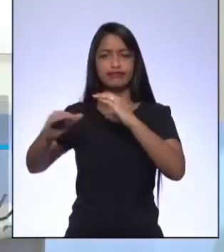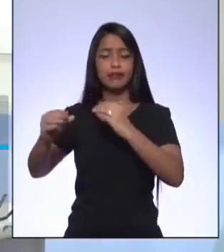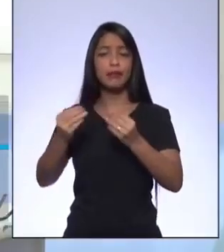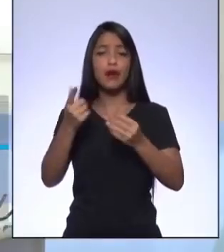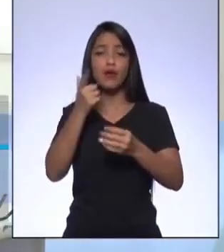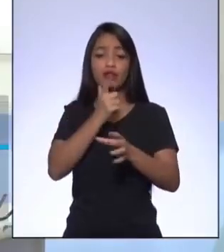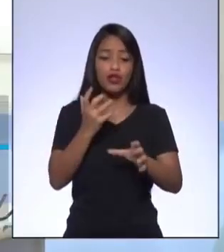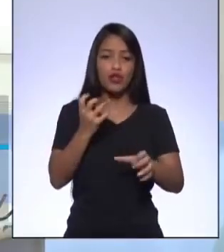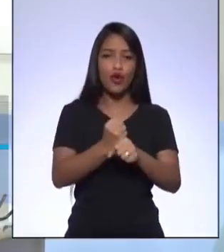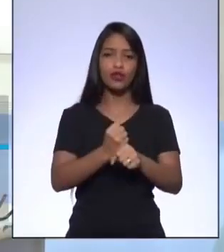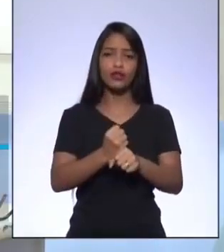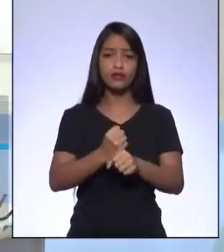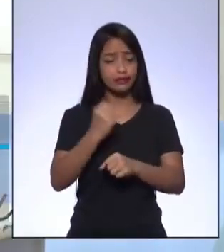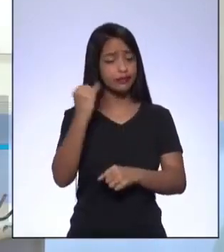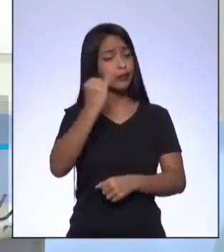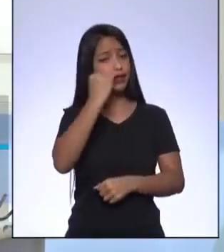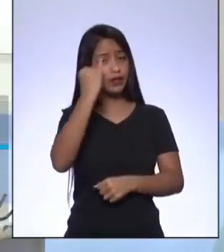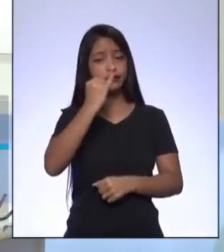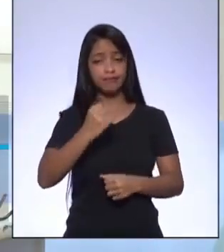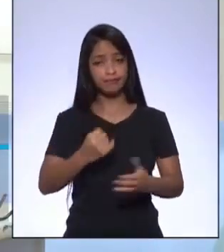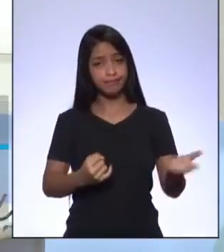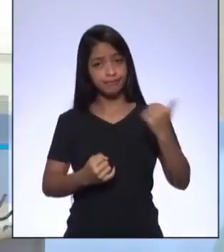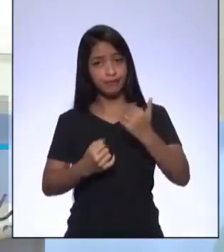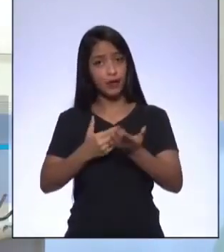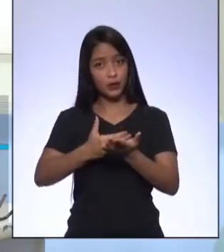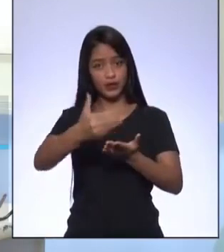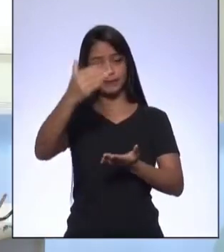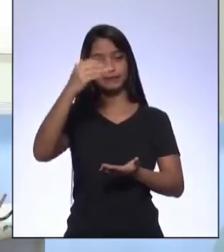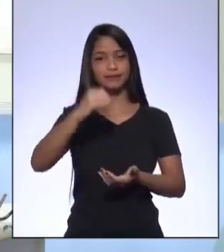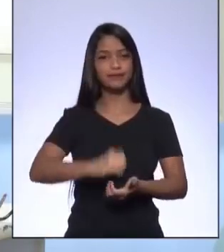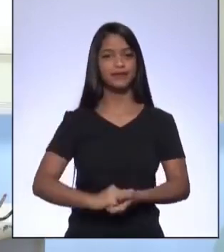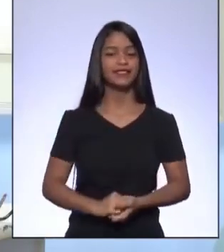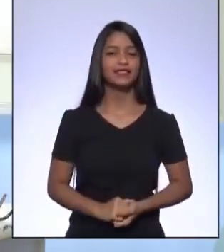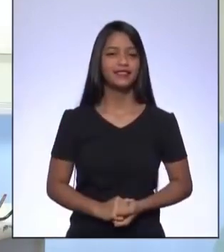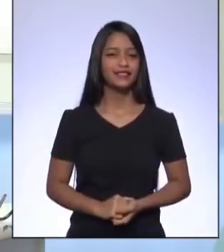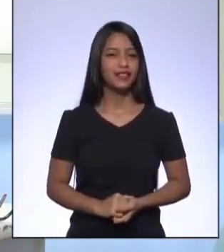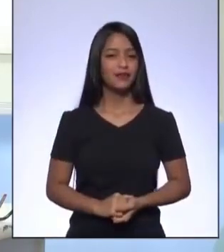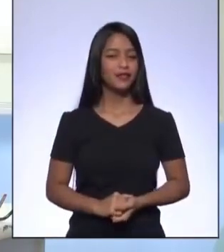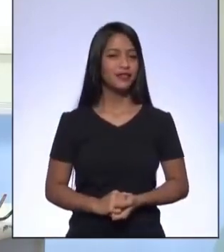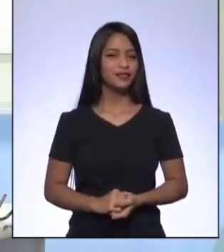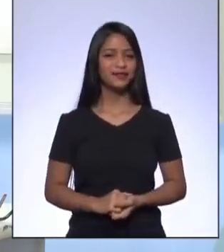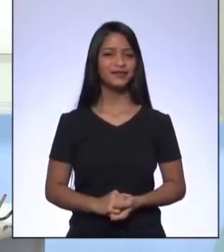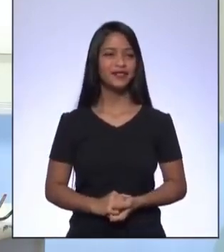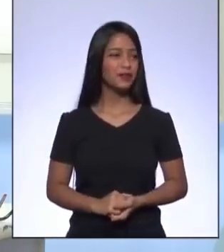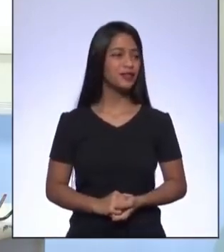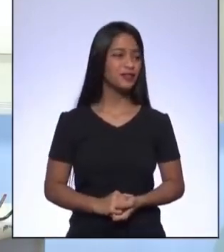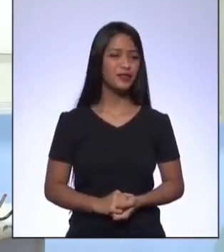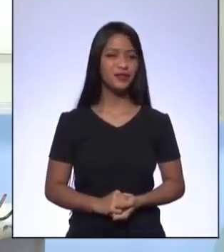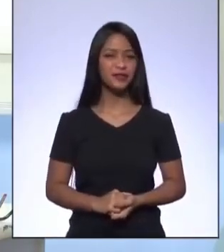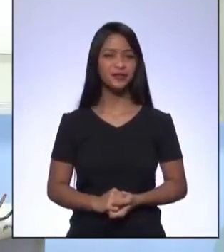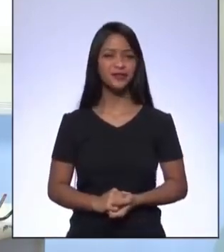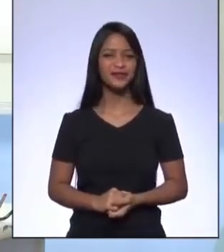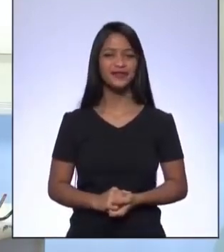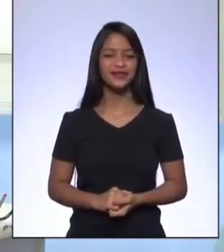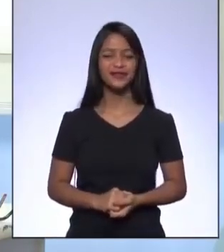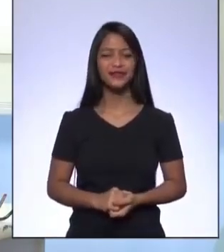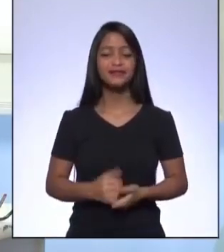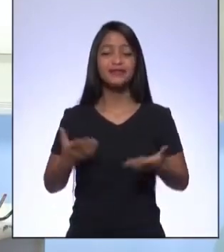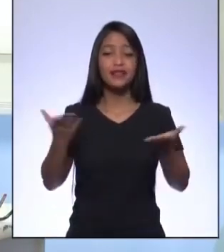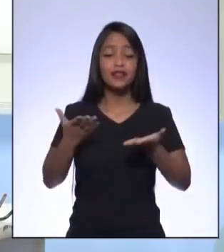né? Extremamente importante. Vamos lá? Começar a aula? Bora lá. Bora lá. Tá ok? Vamos falar um